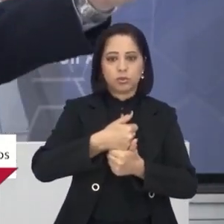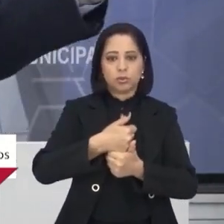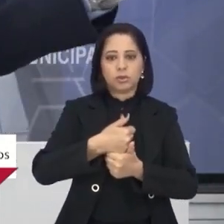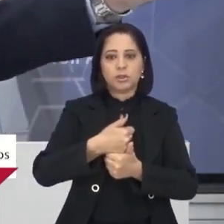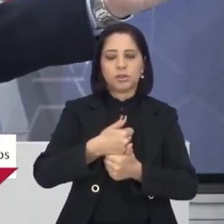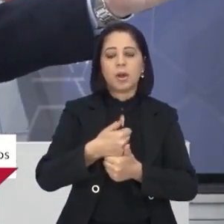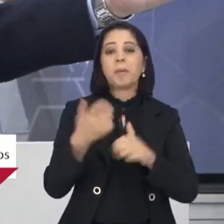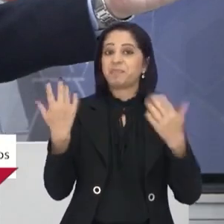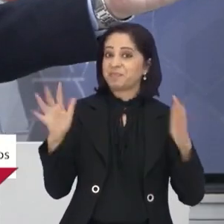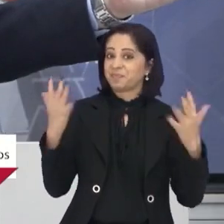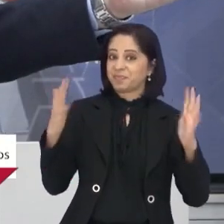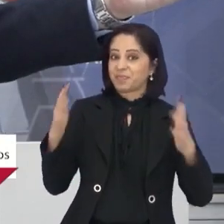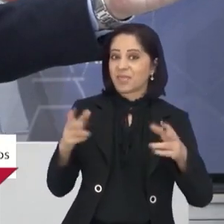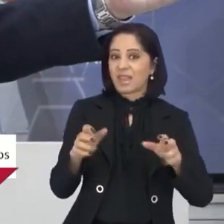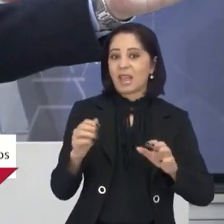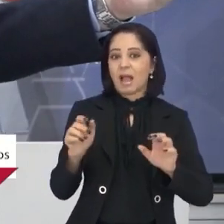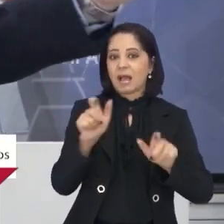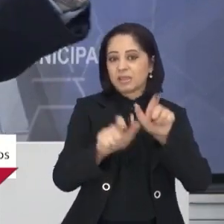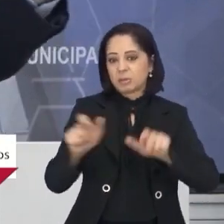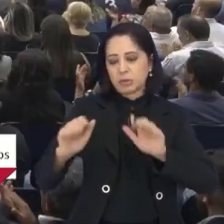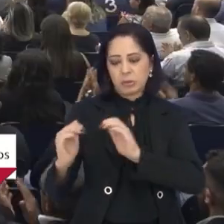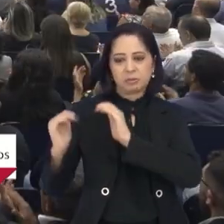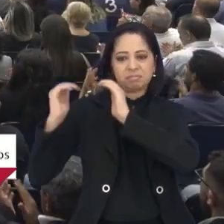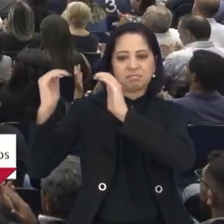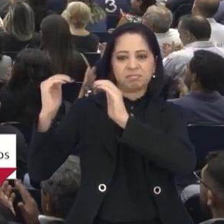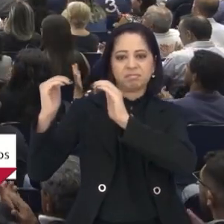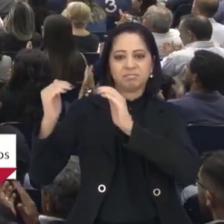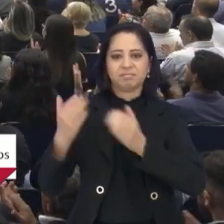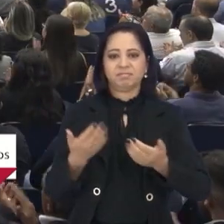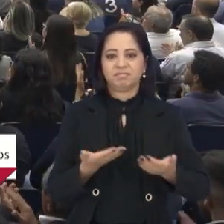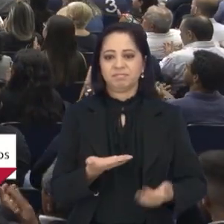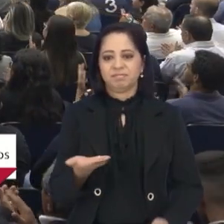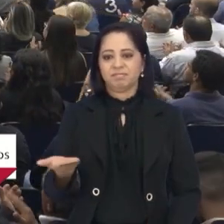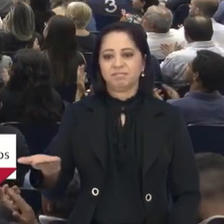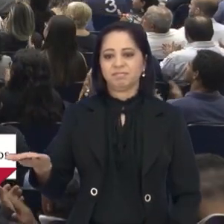salva de palmas mais uma vez a todas as autoridades que aqui